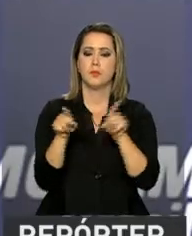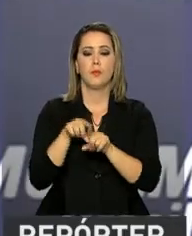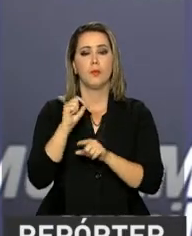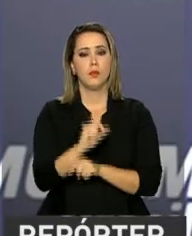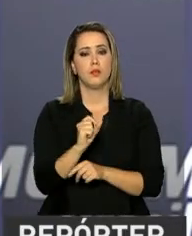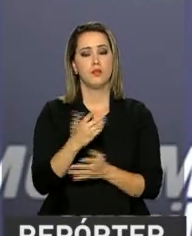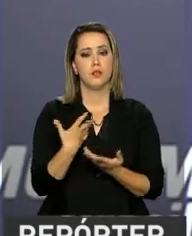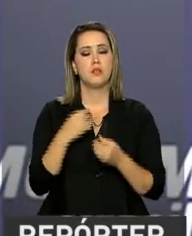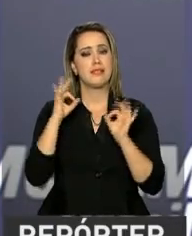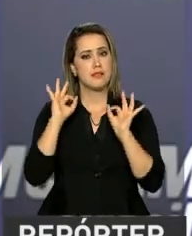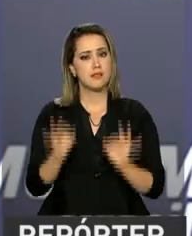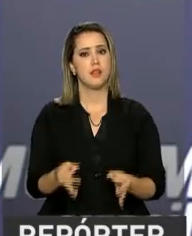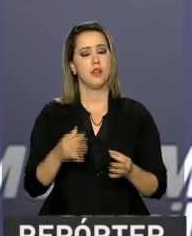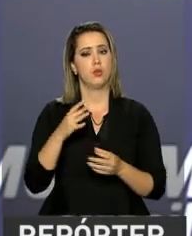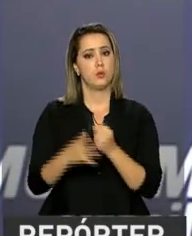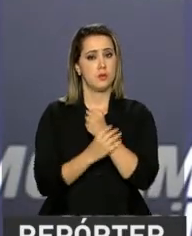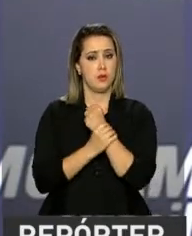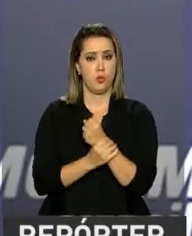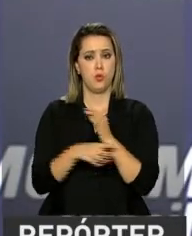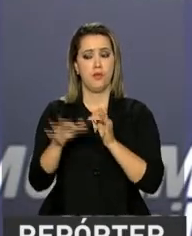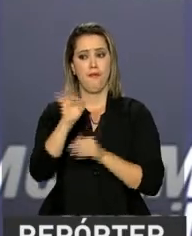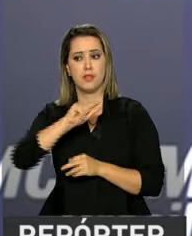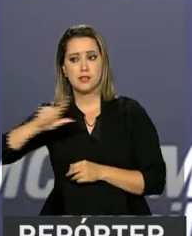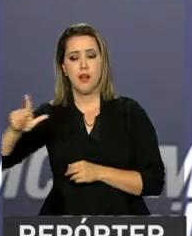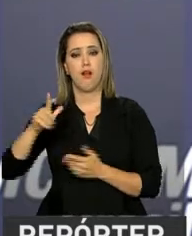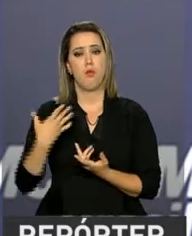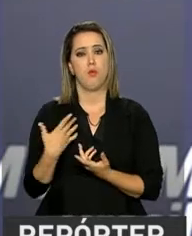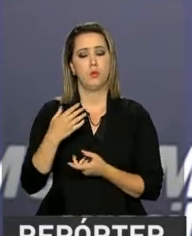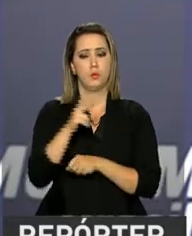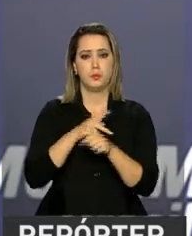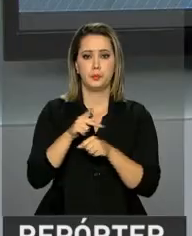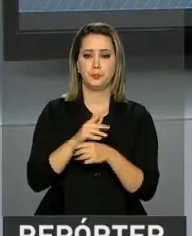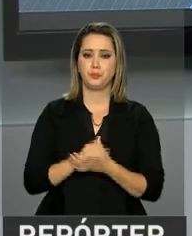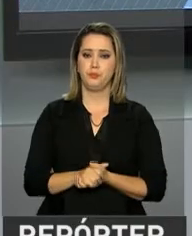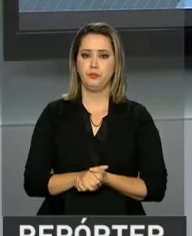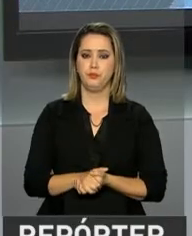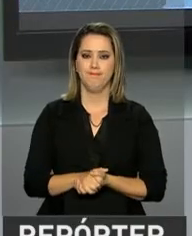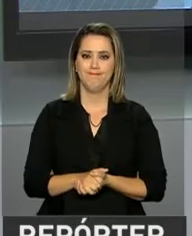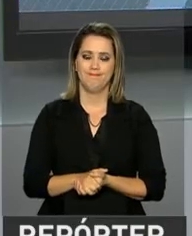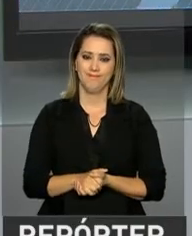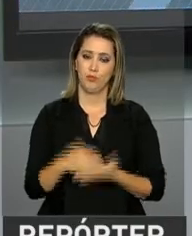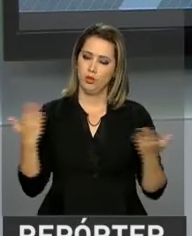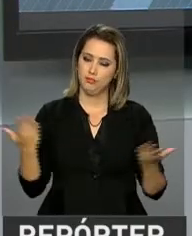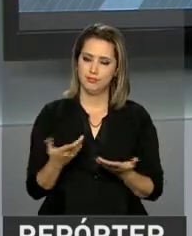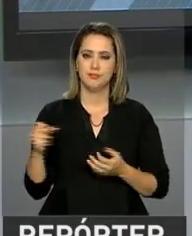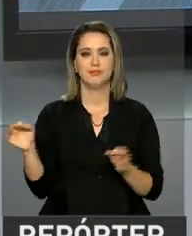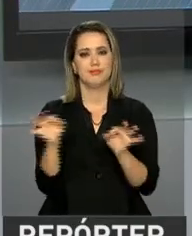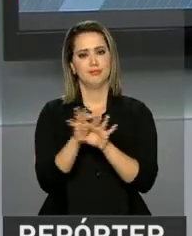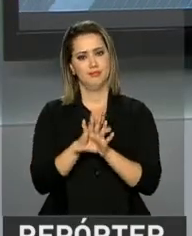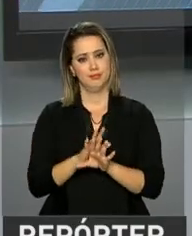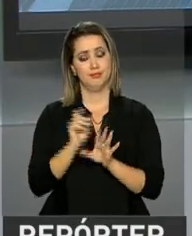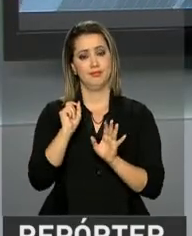e que, de fato, assegure o equilíbrio fiscal do país aí nas próximas décadas. Esta edição do